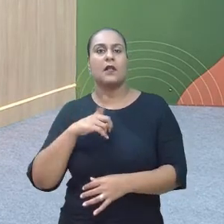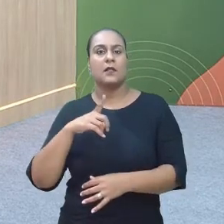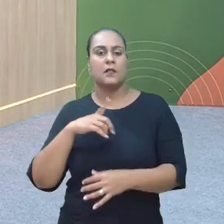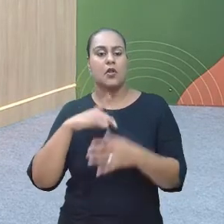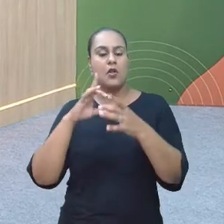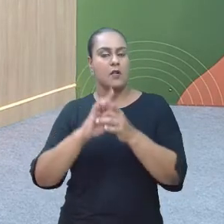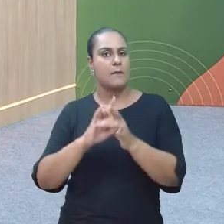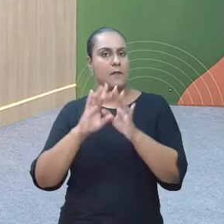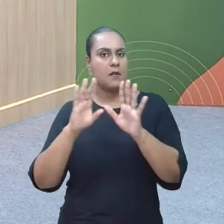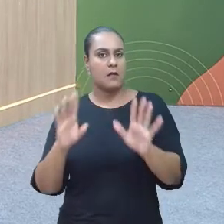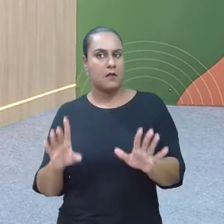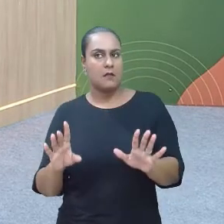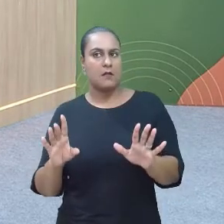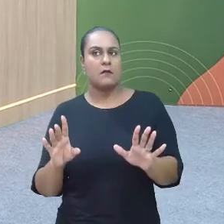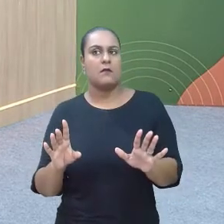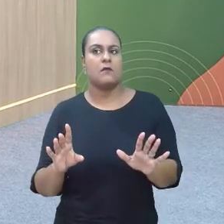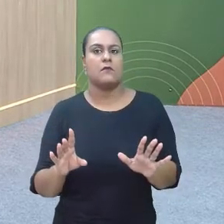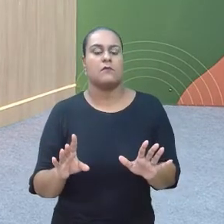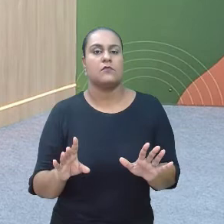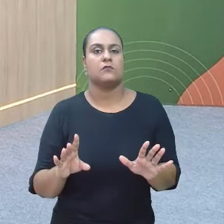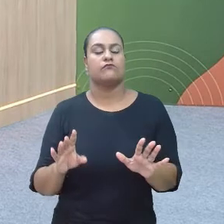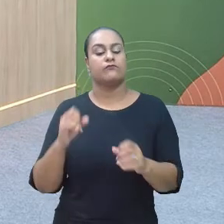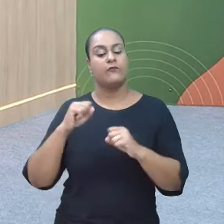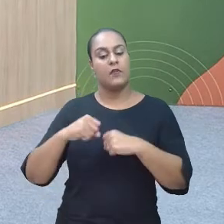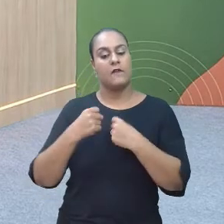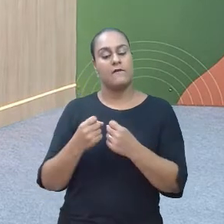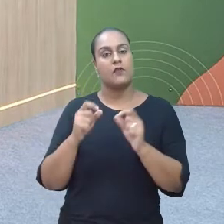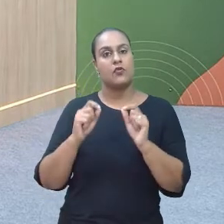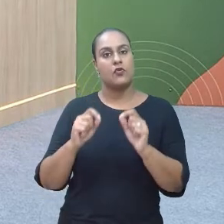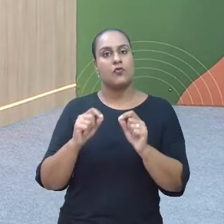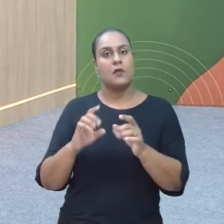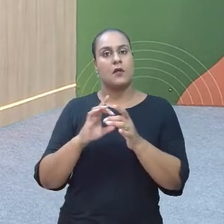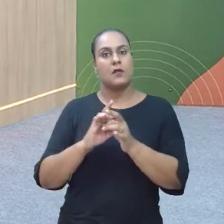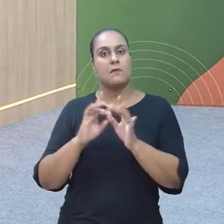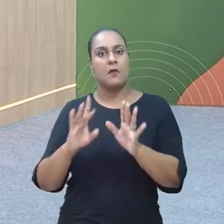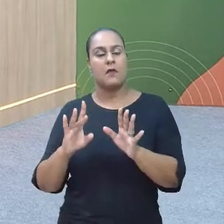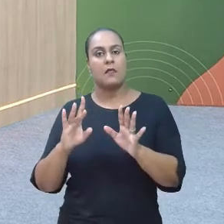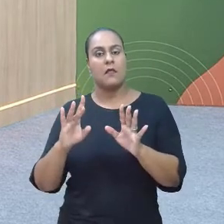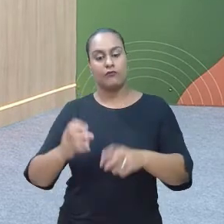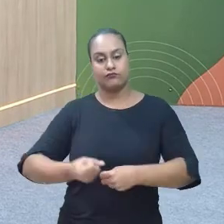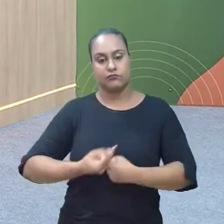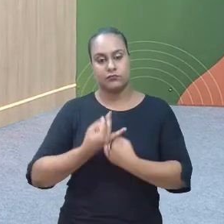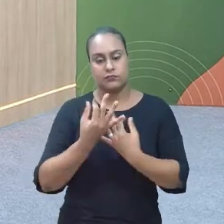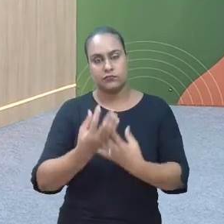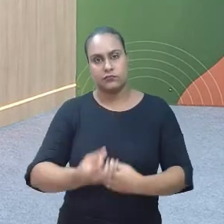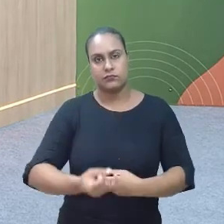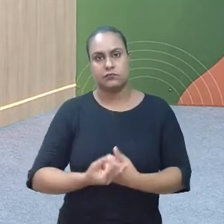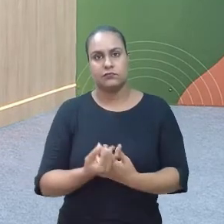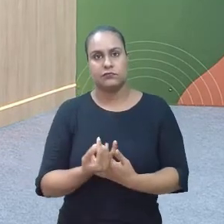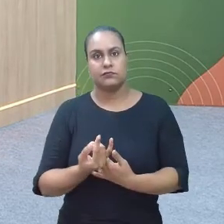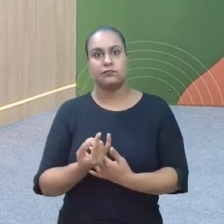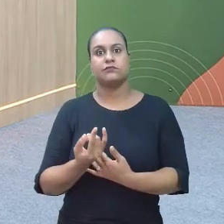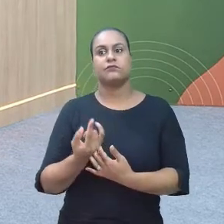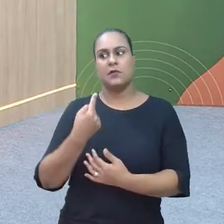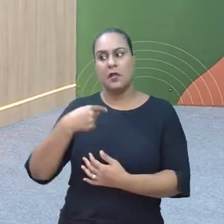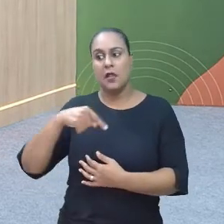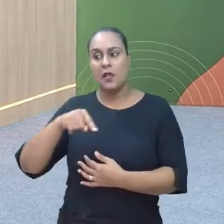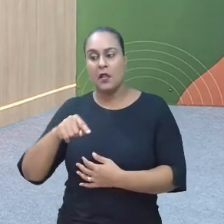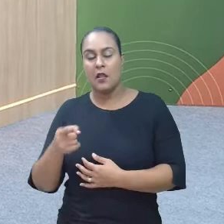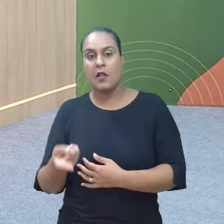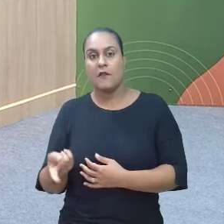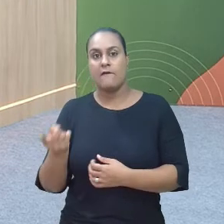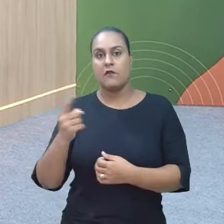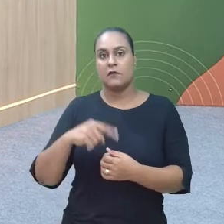vai defender, né, a liberdade, né, a liberdade de expressão, de ir e vir, a ideia do Estado